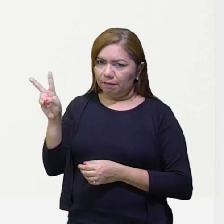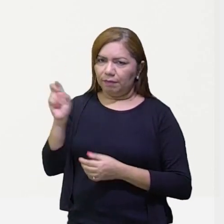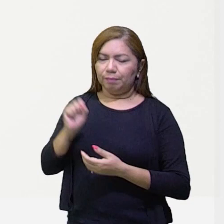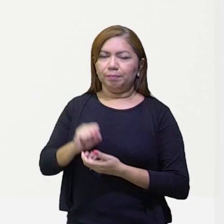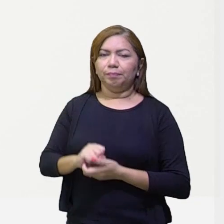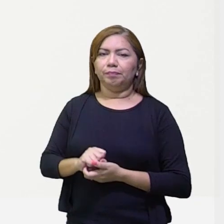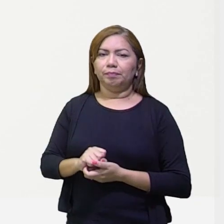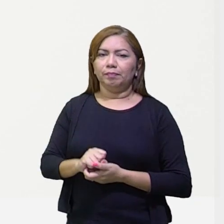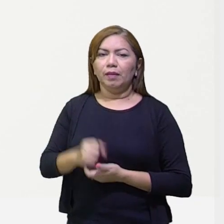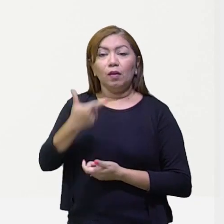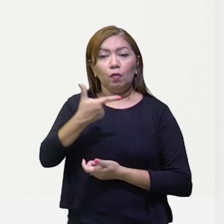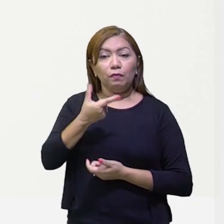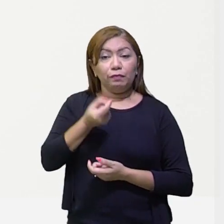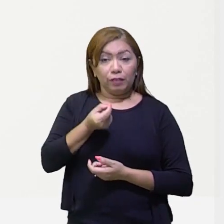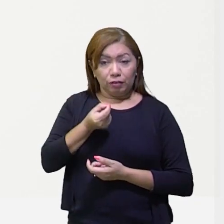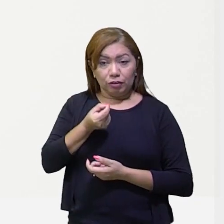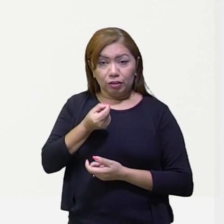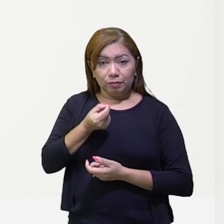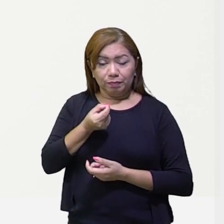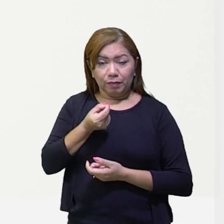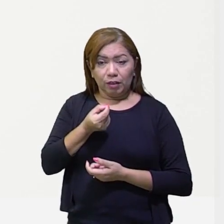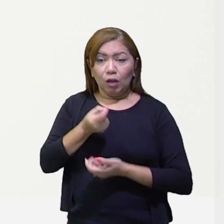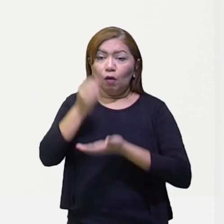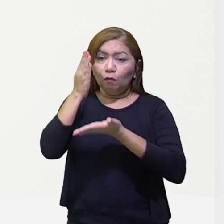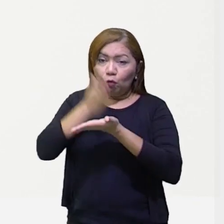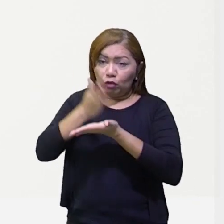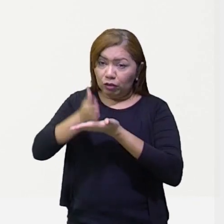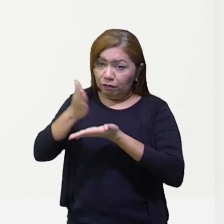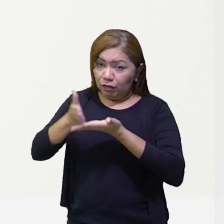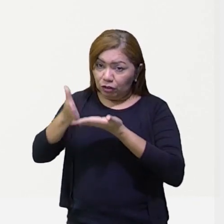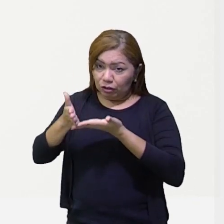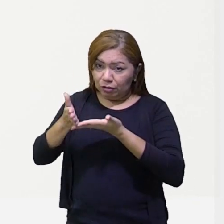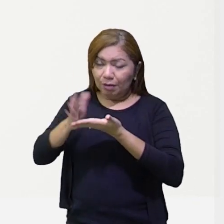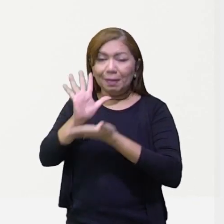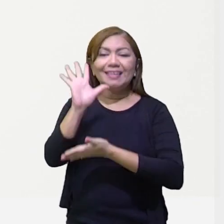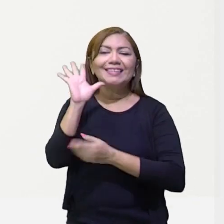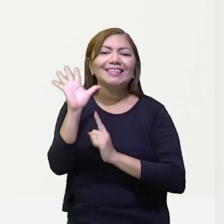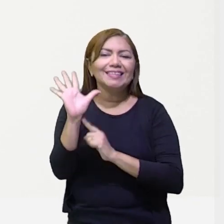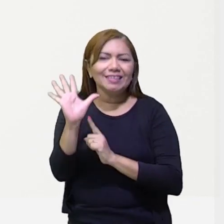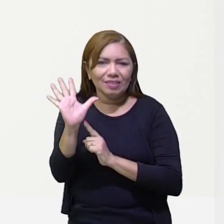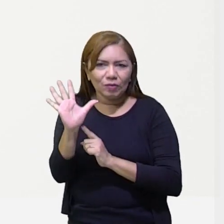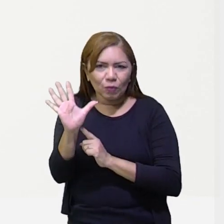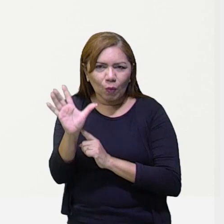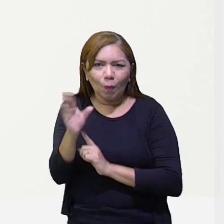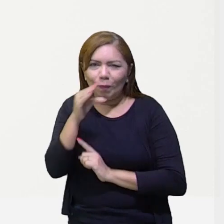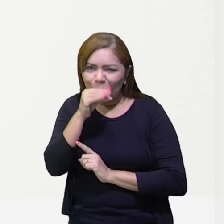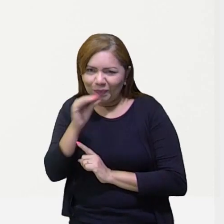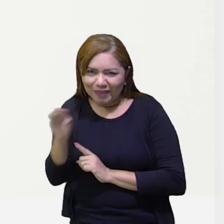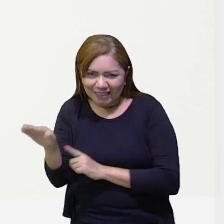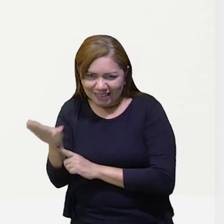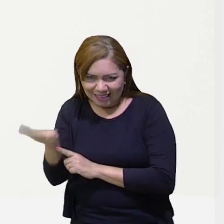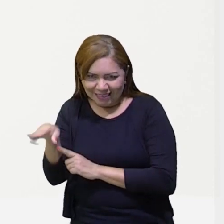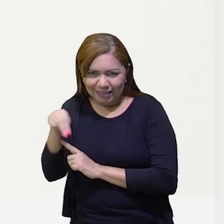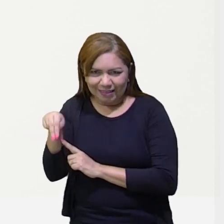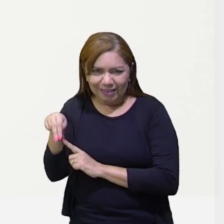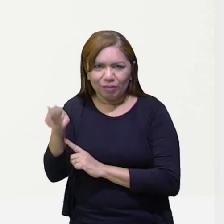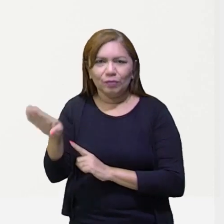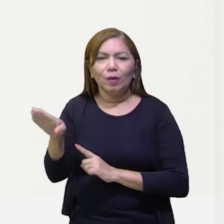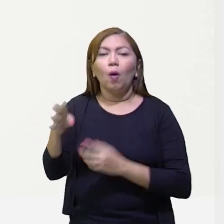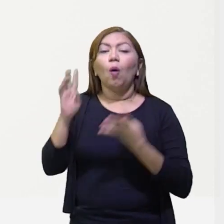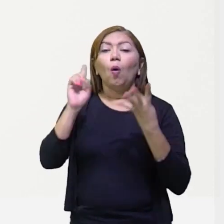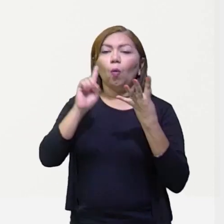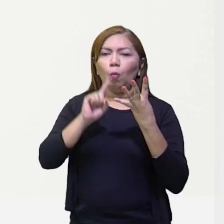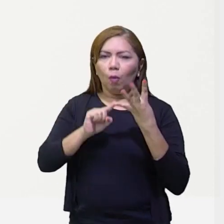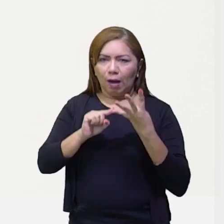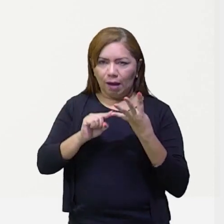não é verdade? Vai ser o quê? Se eu quero dividir para 5 netos, então olha aí, ó. Vai ser 4 mais 4